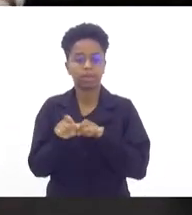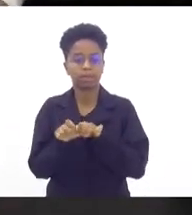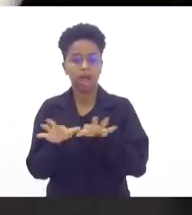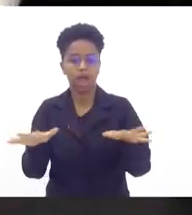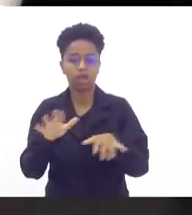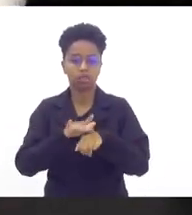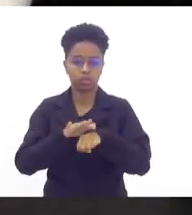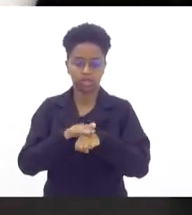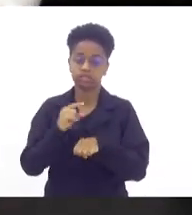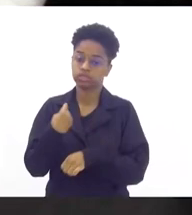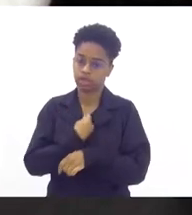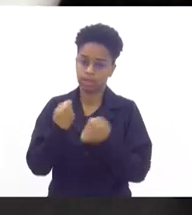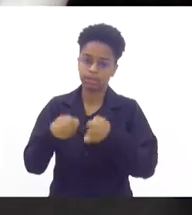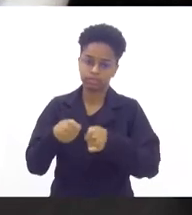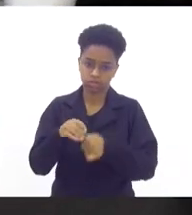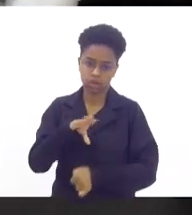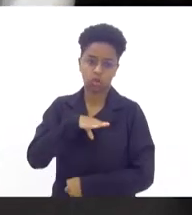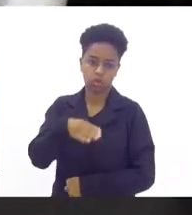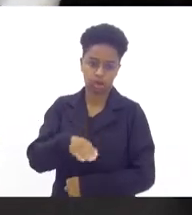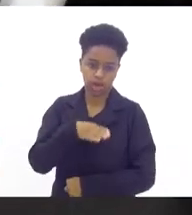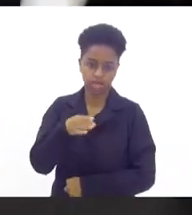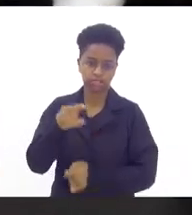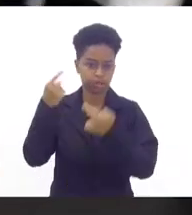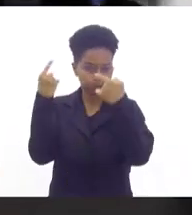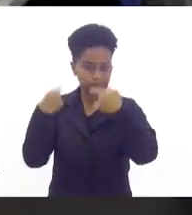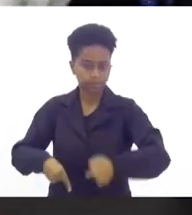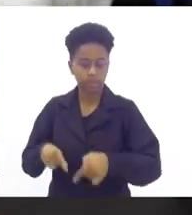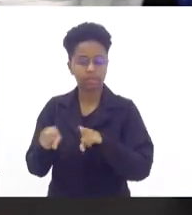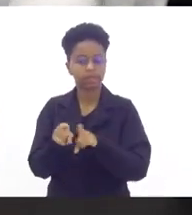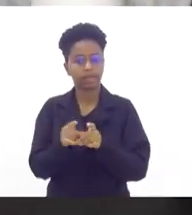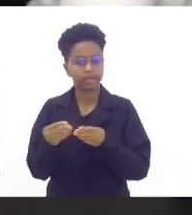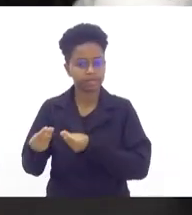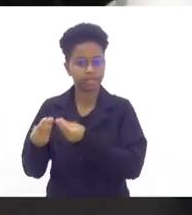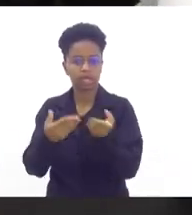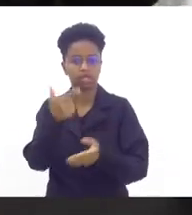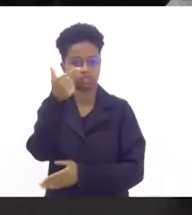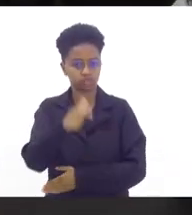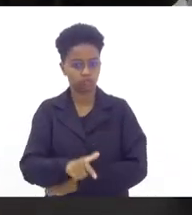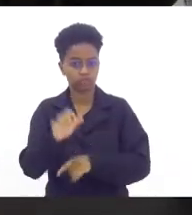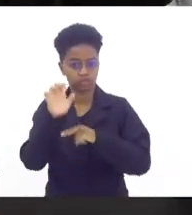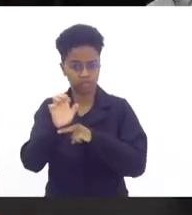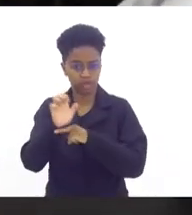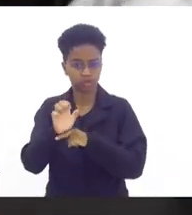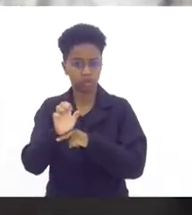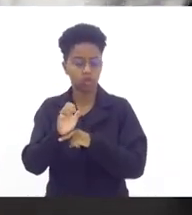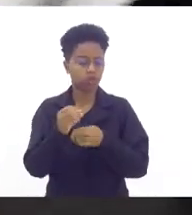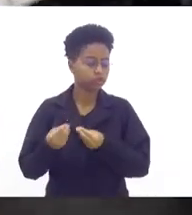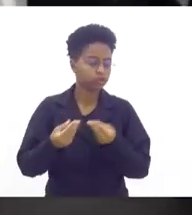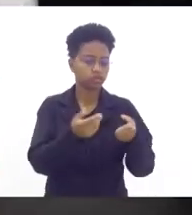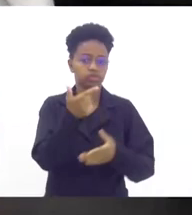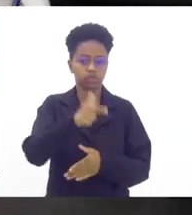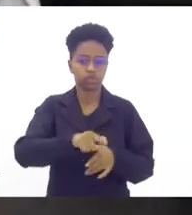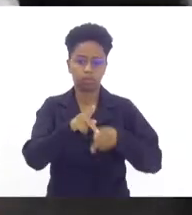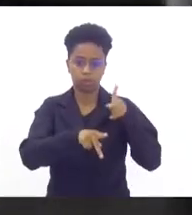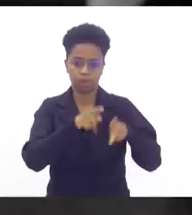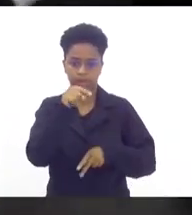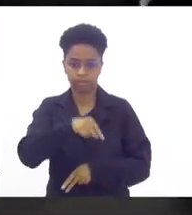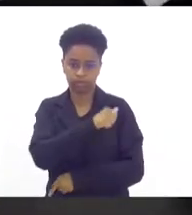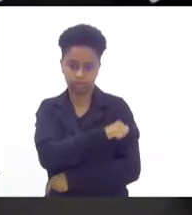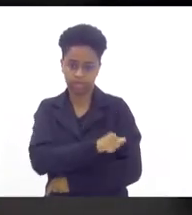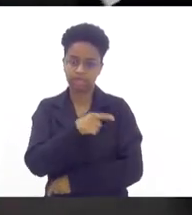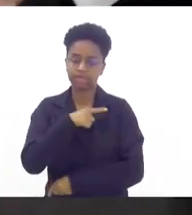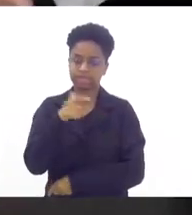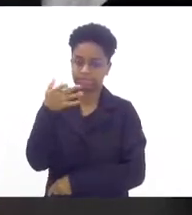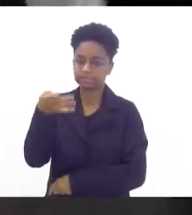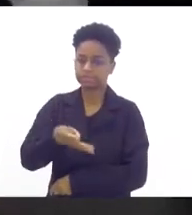a gente precisa ter a coragem de enfrentar essa questão e devolver essa parcela significativa do Estado do Rio de Janeiro para a população do Rio de Janeiro eu tenho